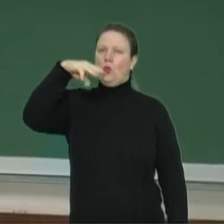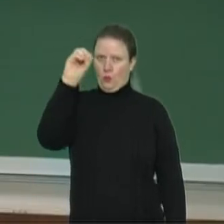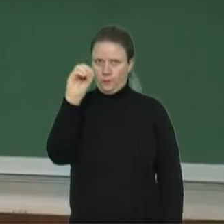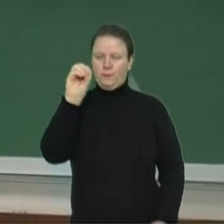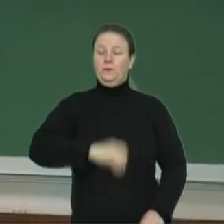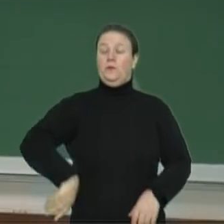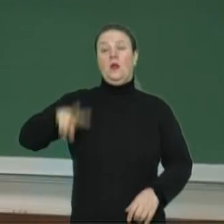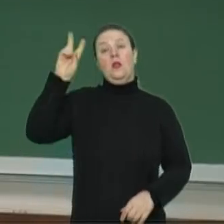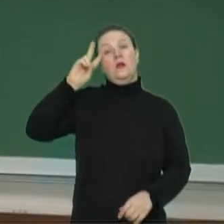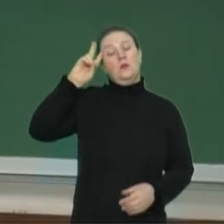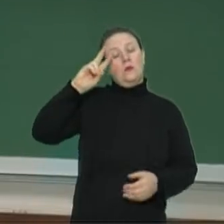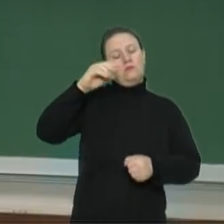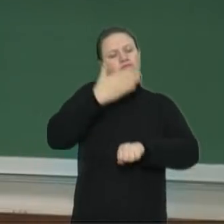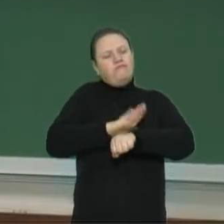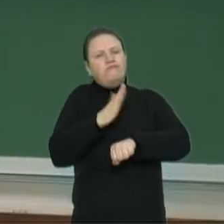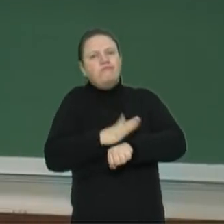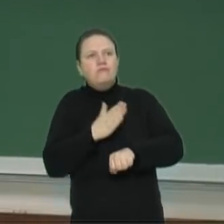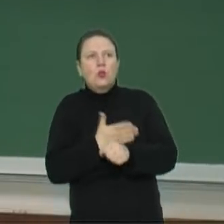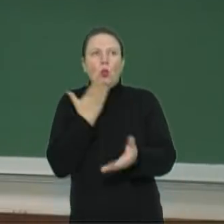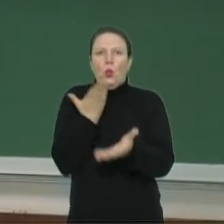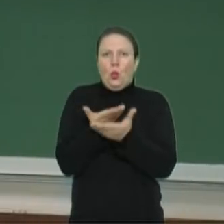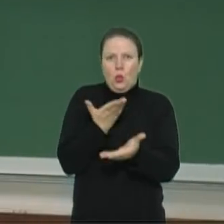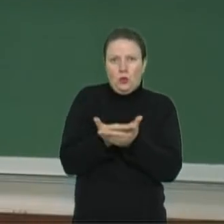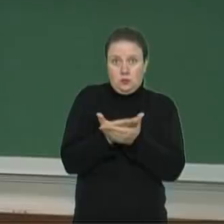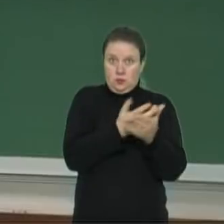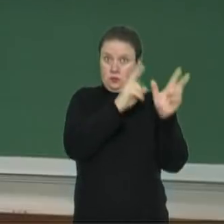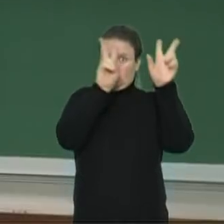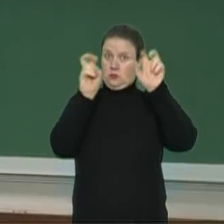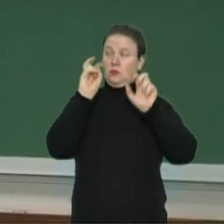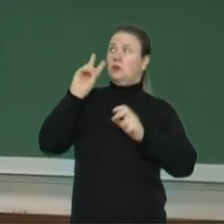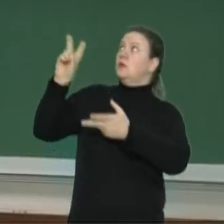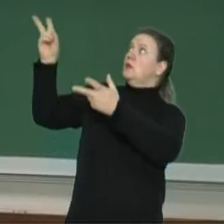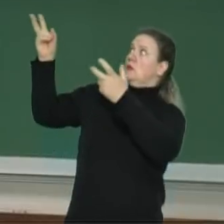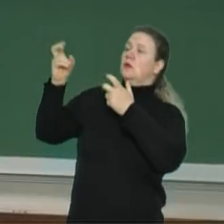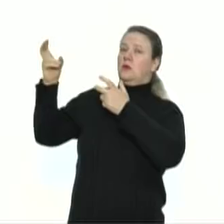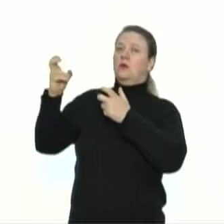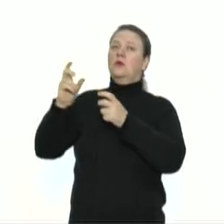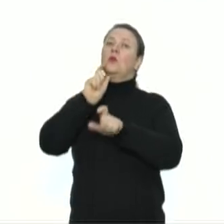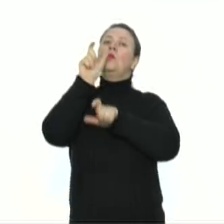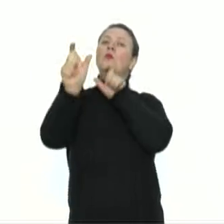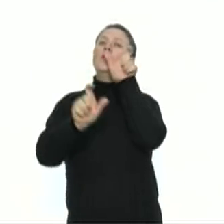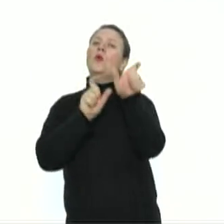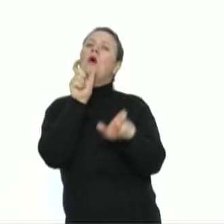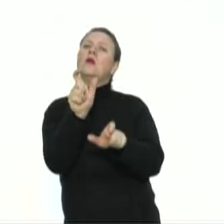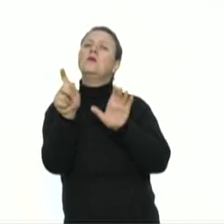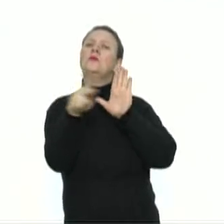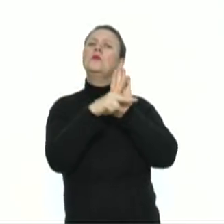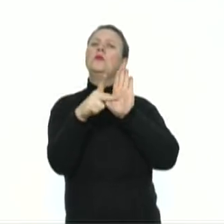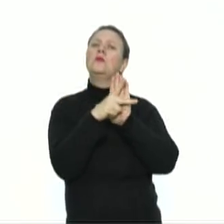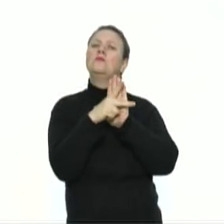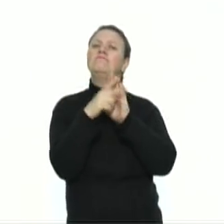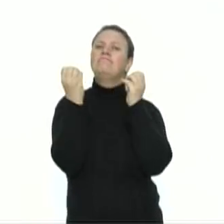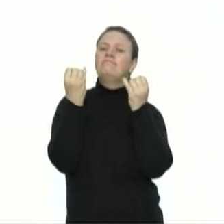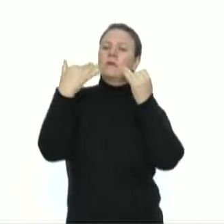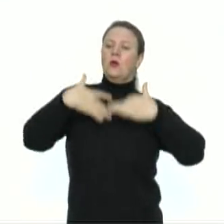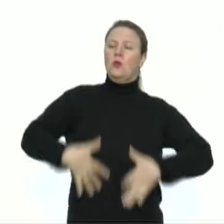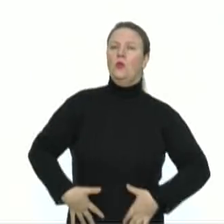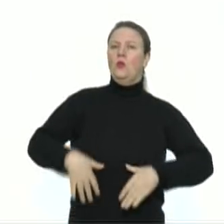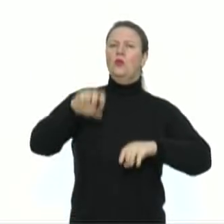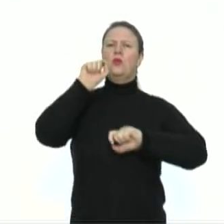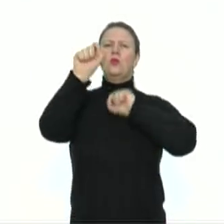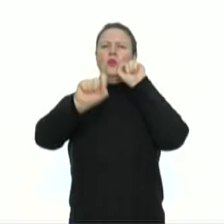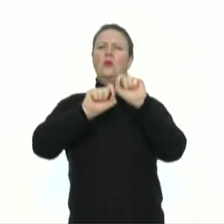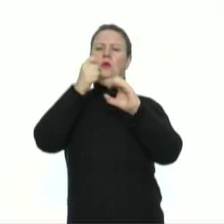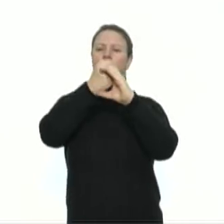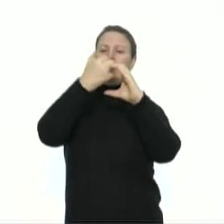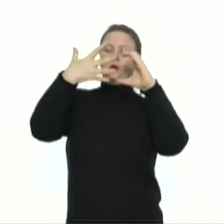relembrar a aula passada, o seguinte tema aqui, Com suas palavras, explique quais são as